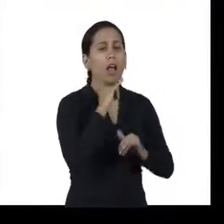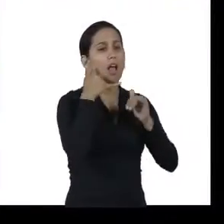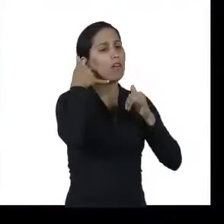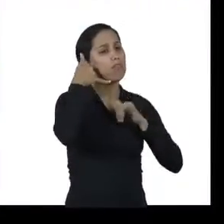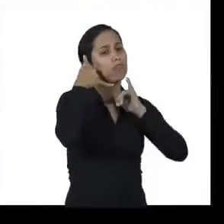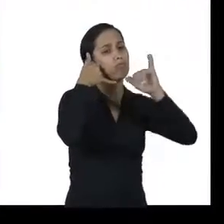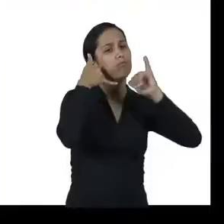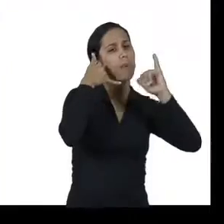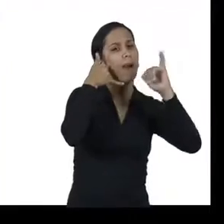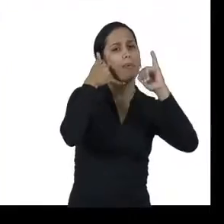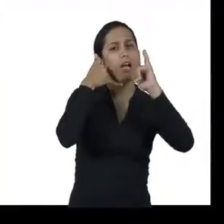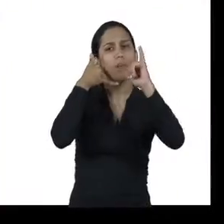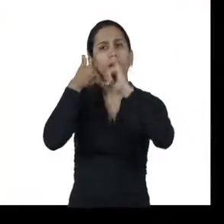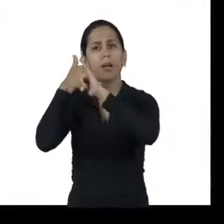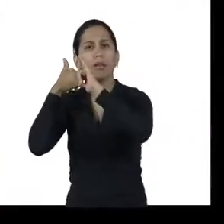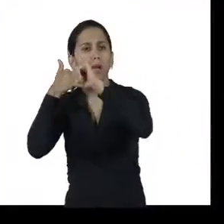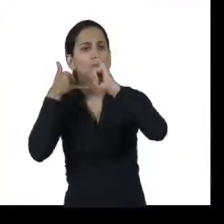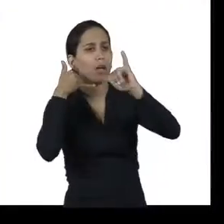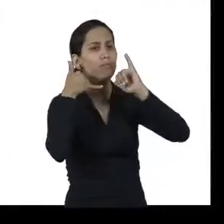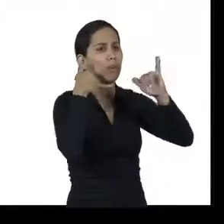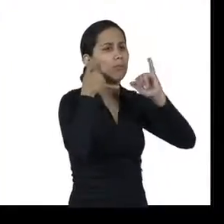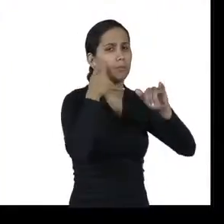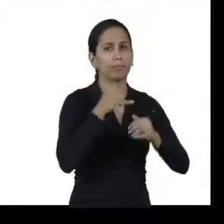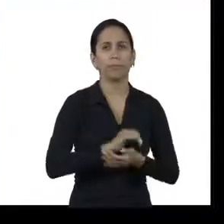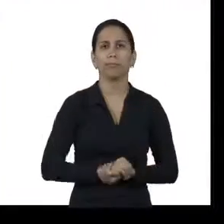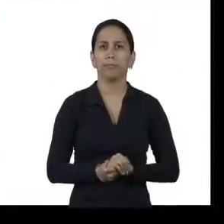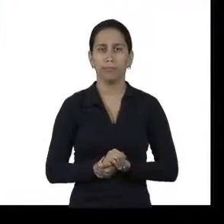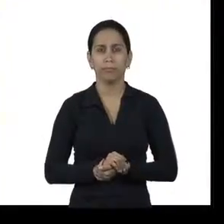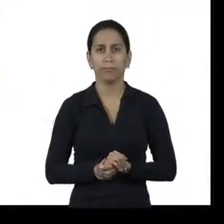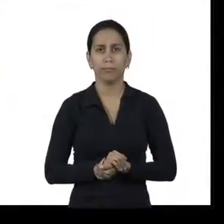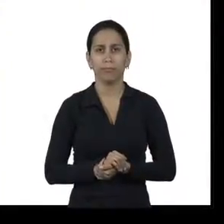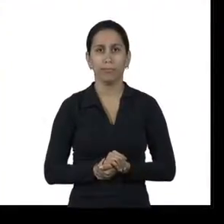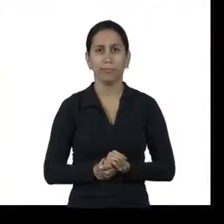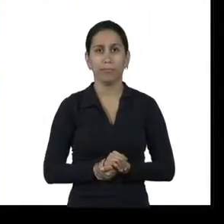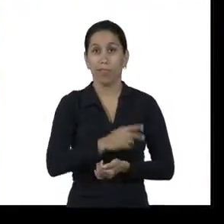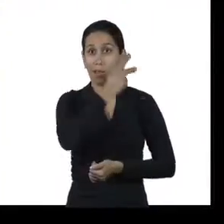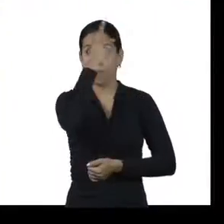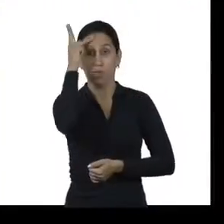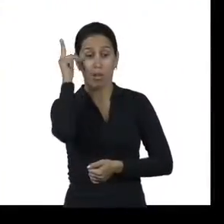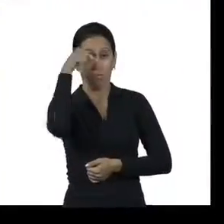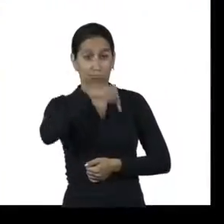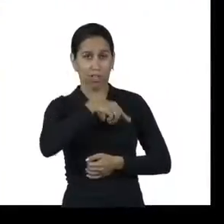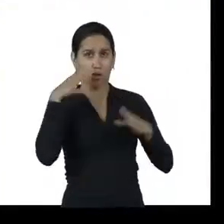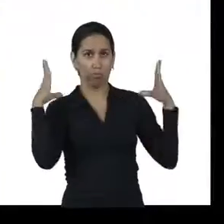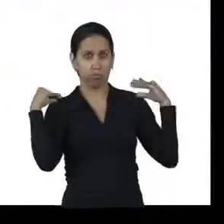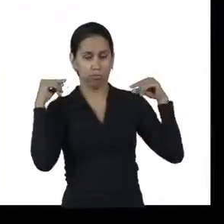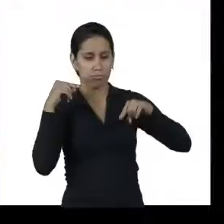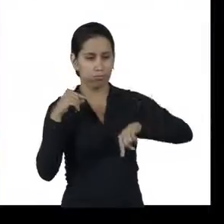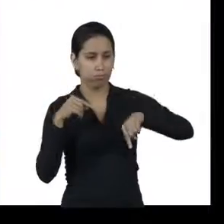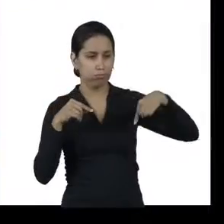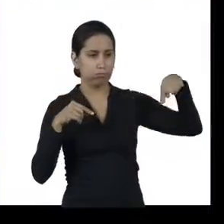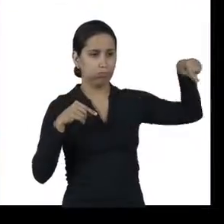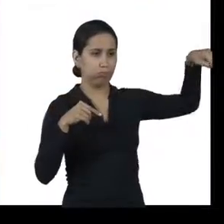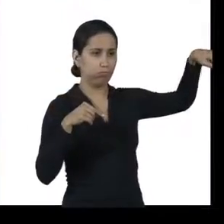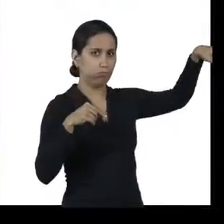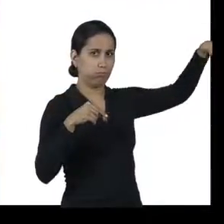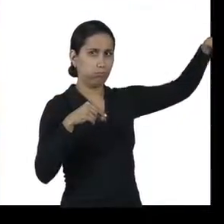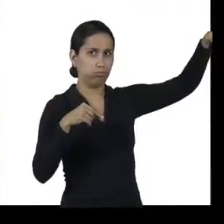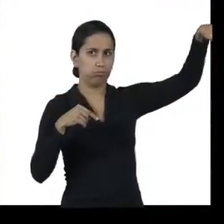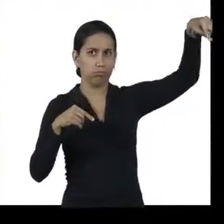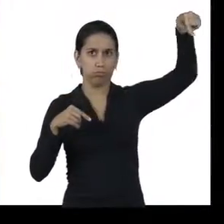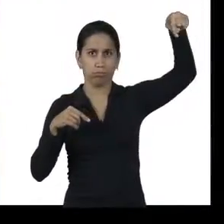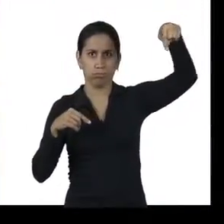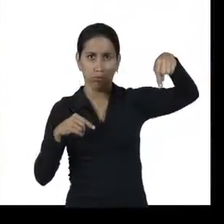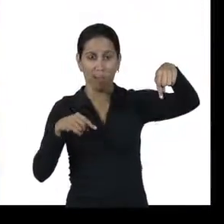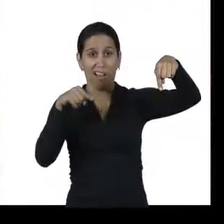fazendo o transporte de minério para o pátio. O operador desce da carregadeira. Com isso, ele envia um sinal